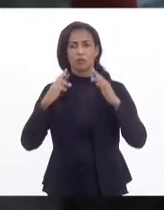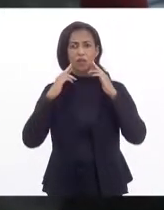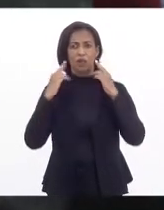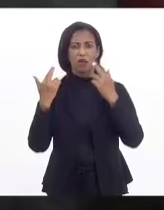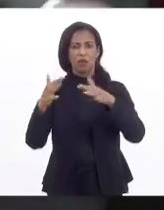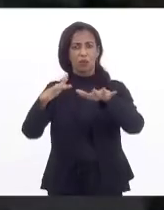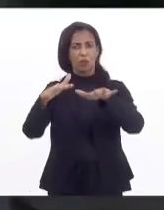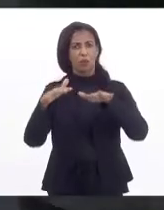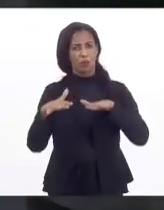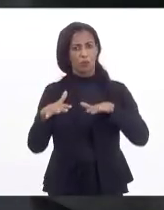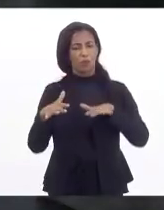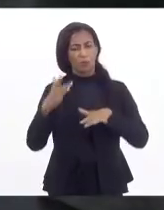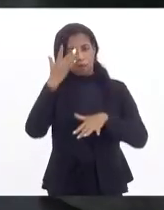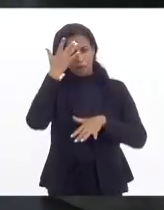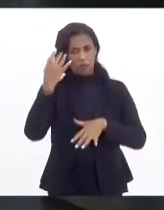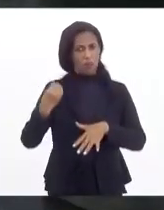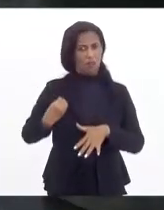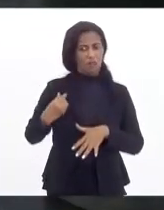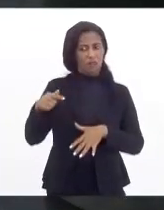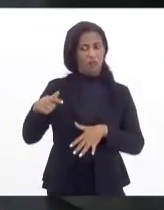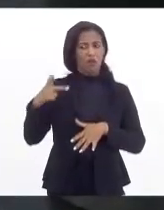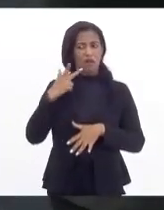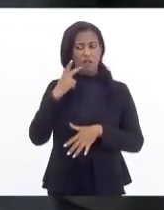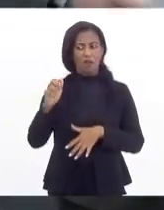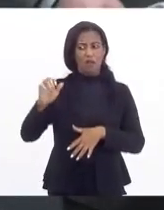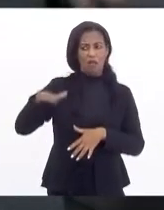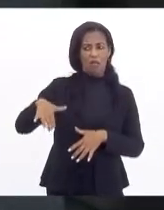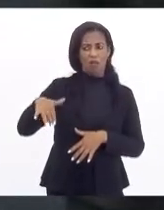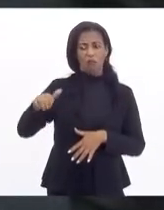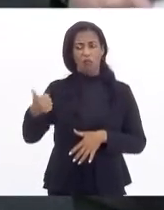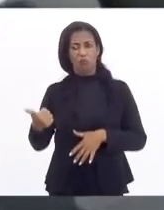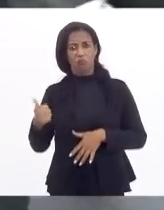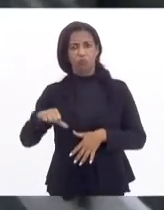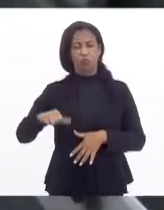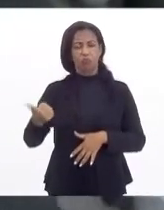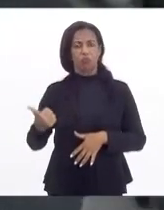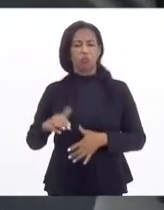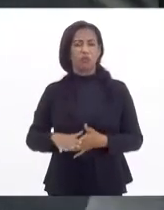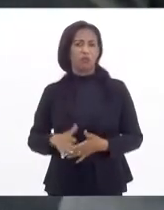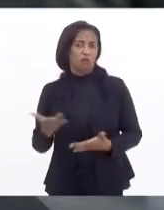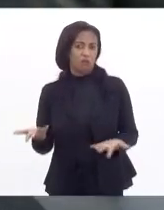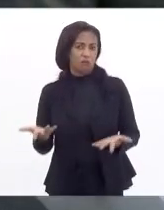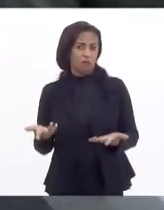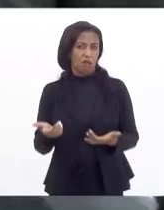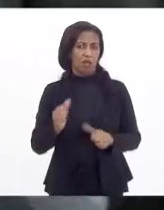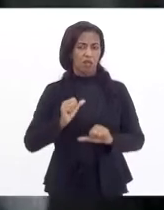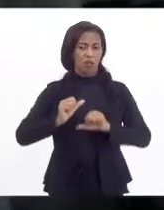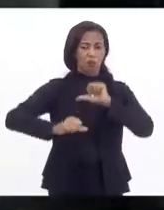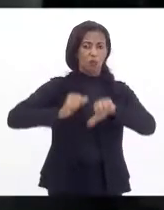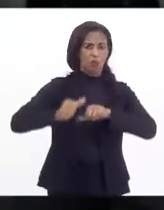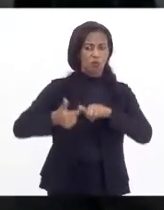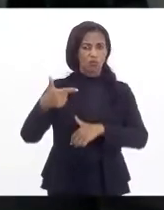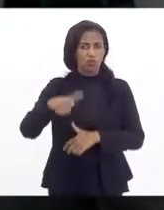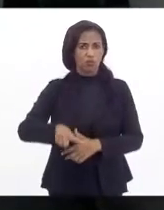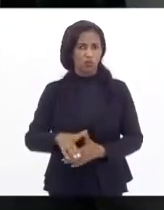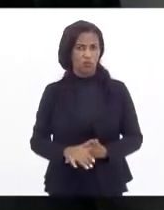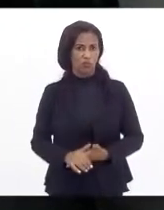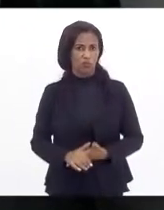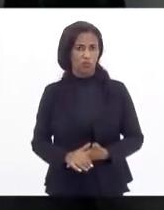para os moradores falarem, não, tá bom, esse é um nome legal. Daqui a pouco o projeto de lei ordinário ele pode ser mudado. Aí